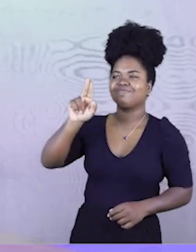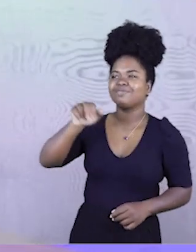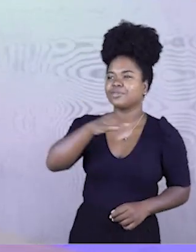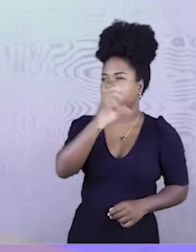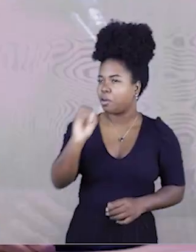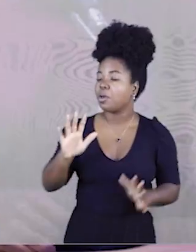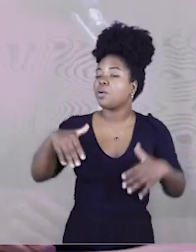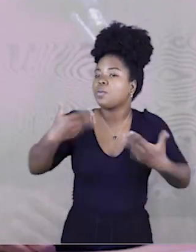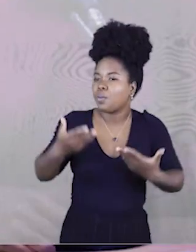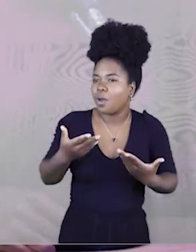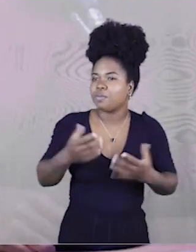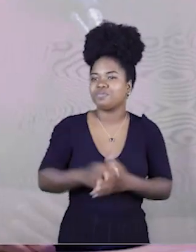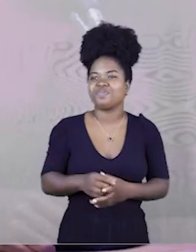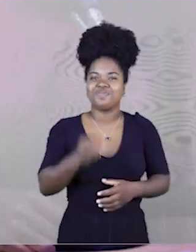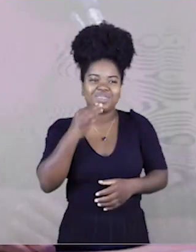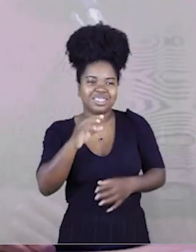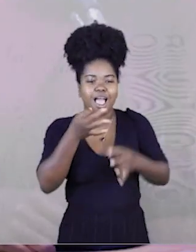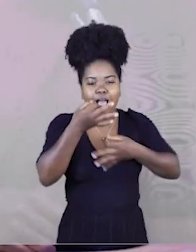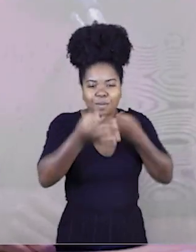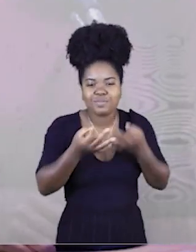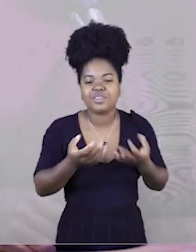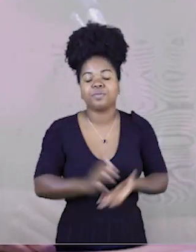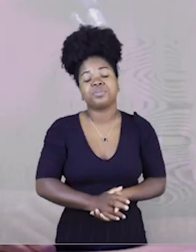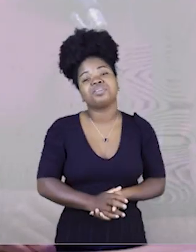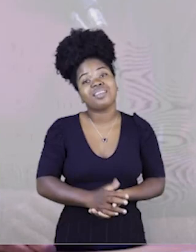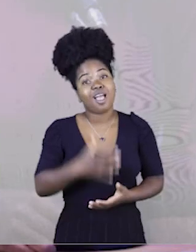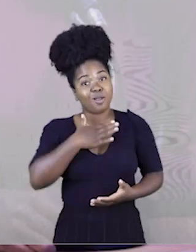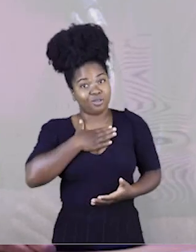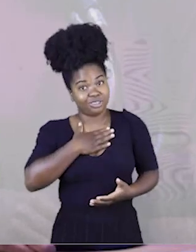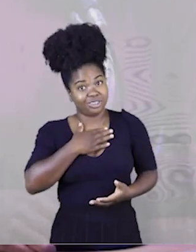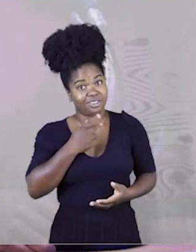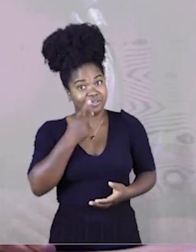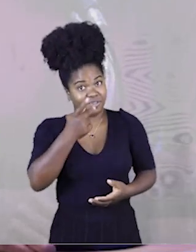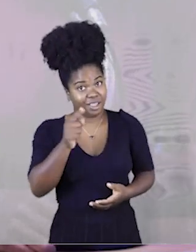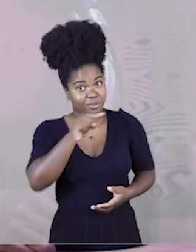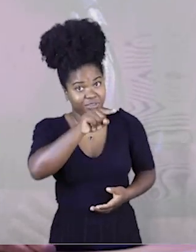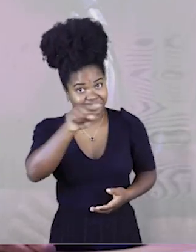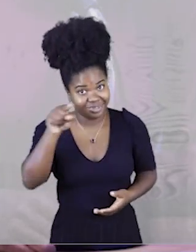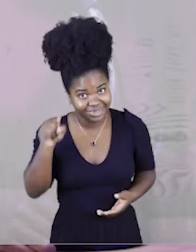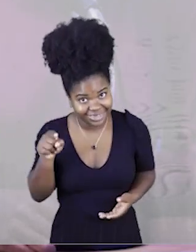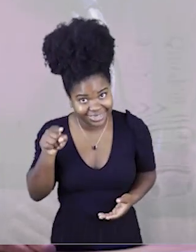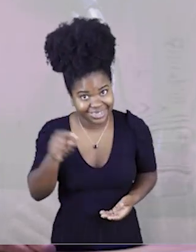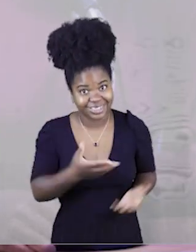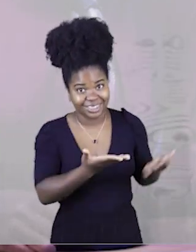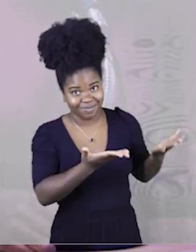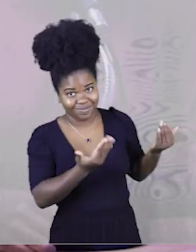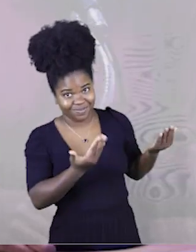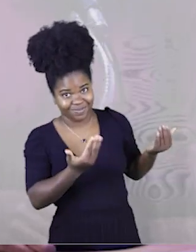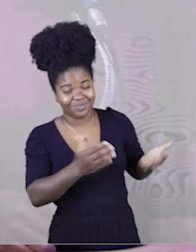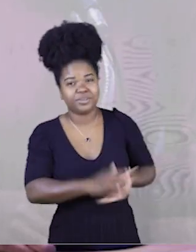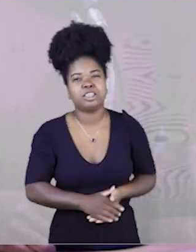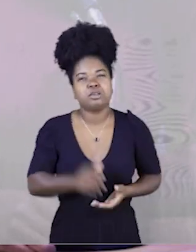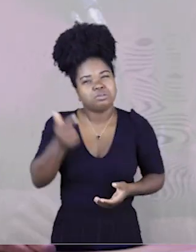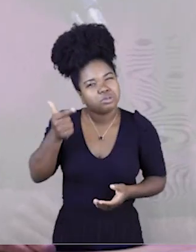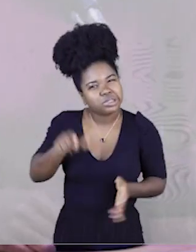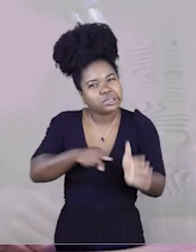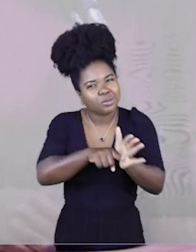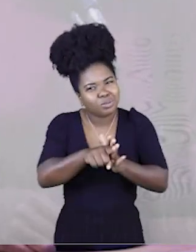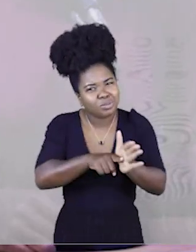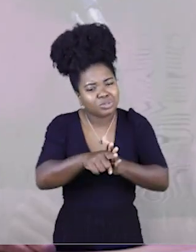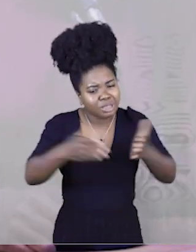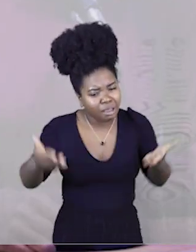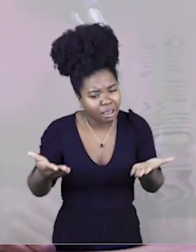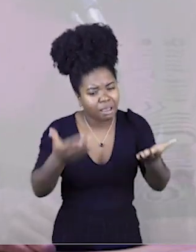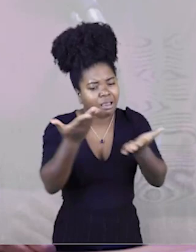pra gente? Eu gostaria de dizer a todo o nosso público que está assistindo, né, principalmente com foco no juvenil, para que